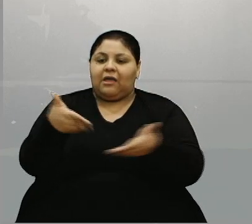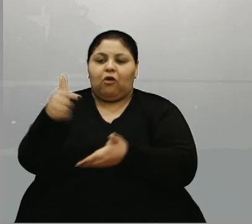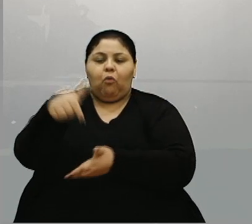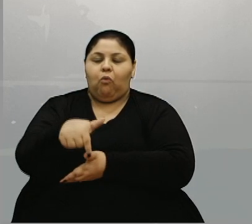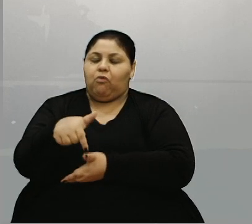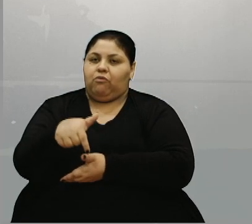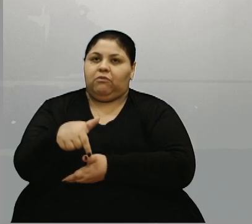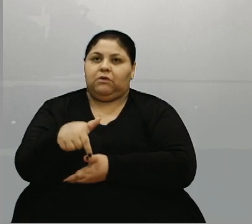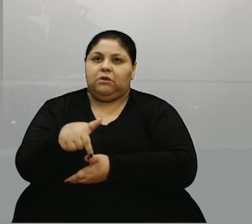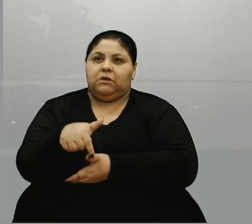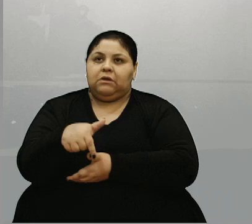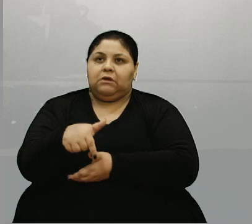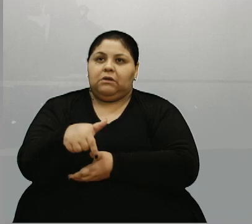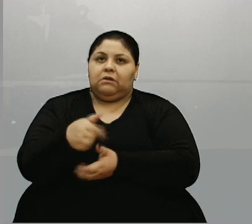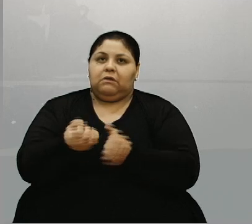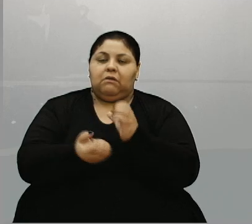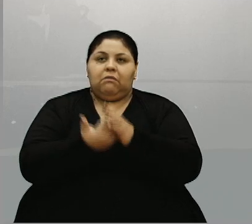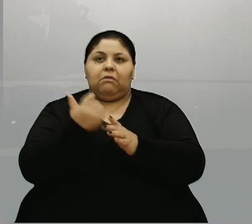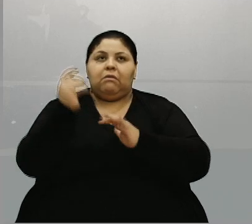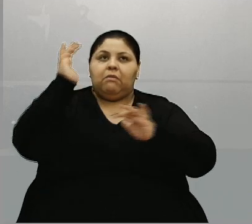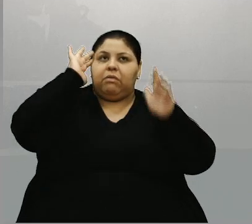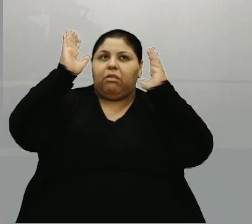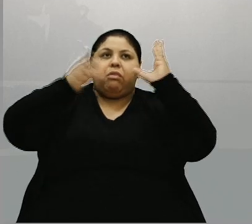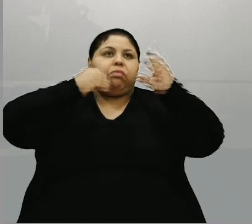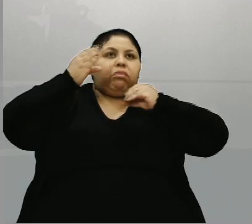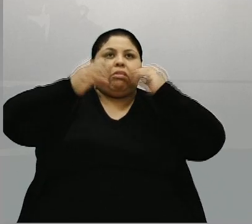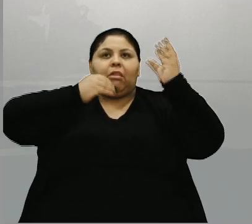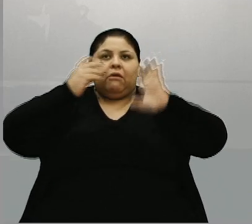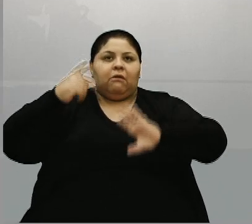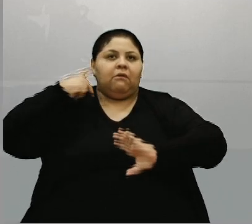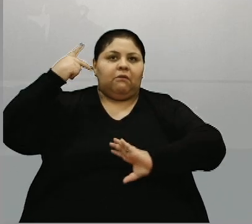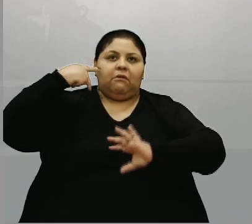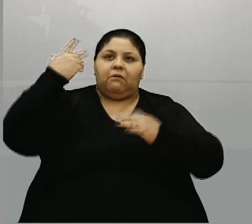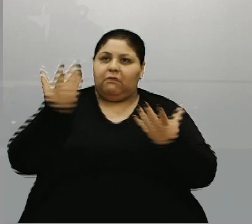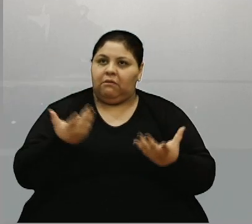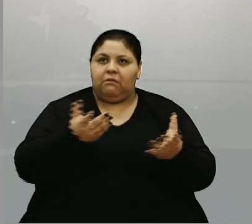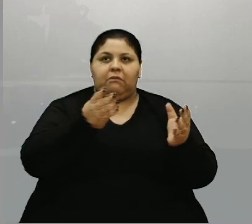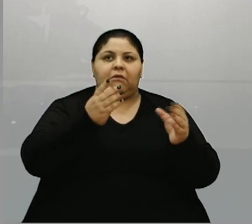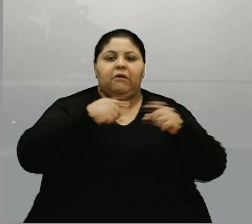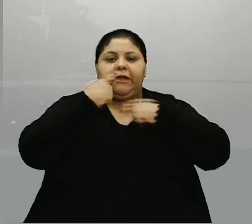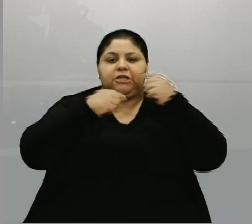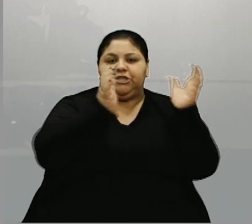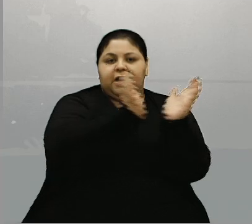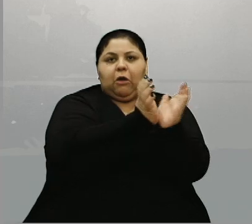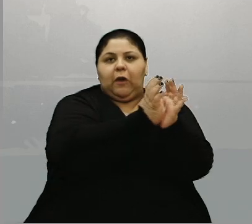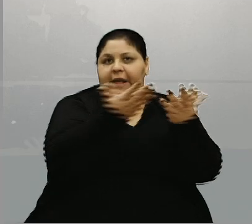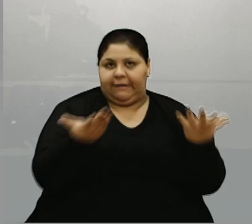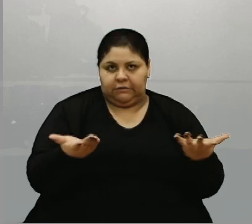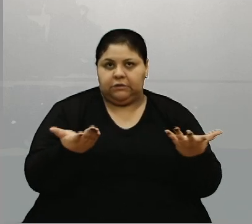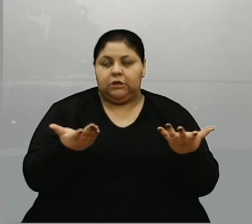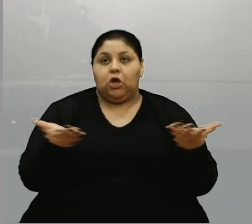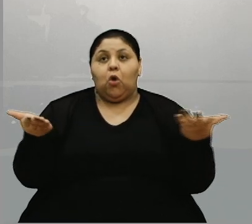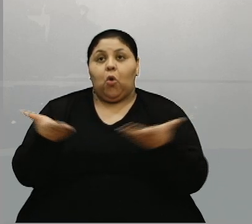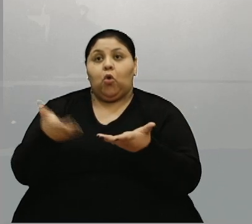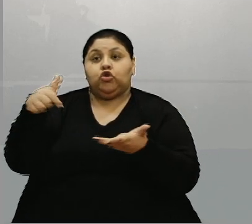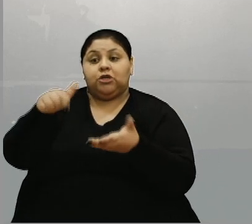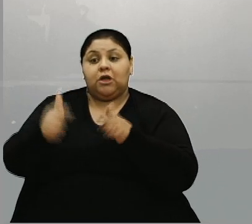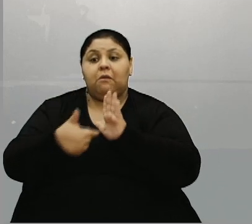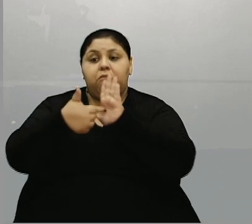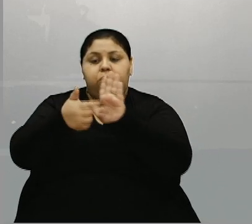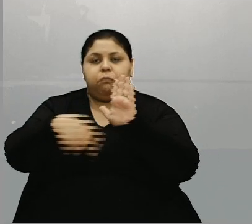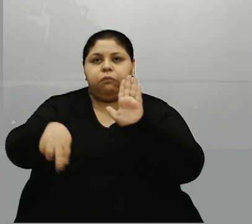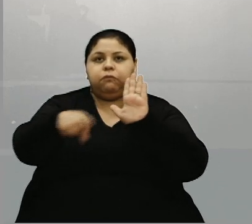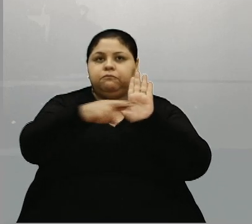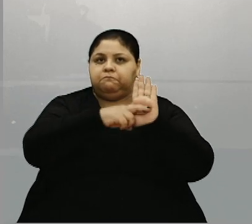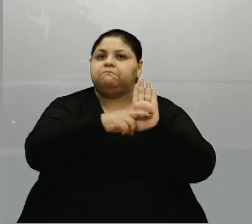para criar factoide político, criticar colegas ou algo mais. Estou aqui para mostrar